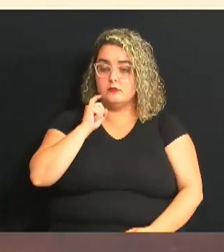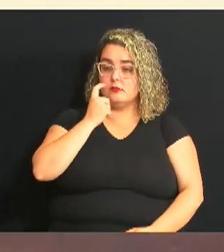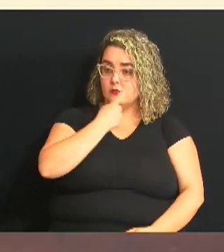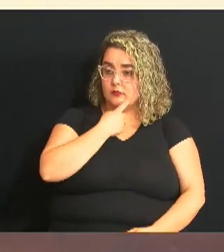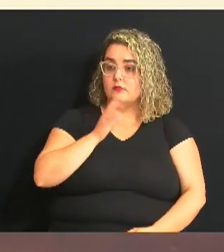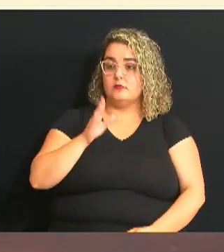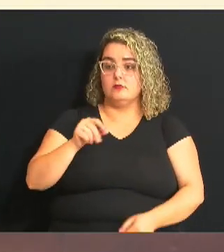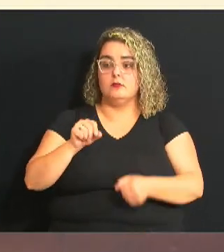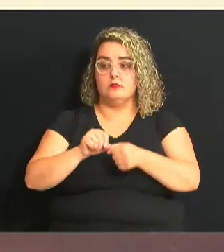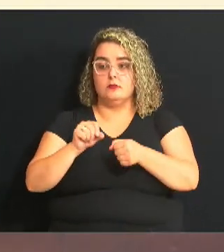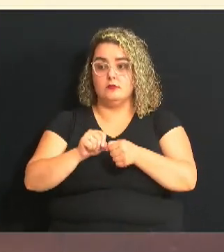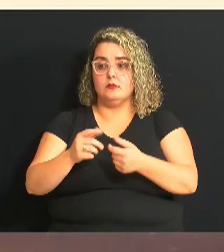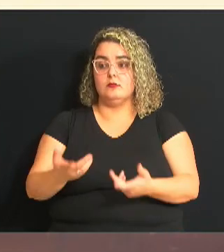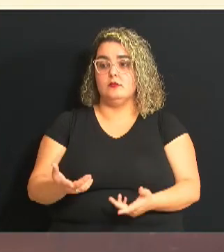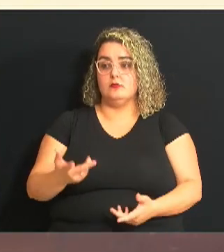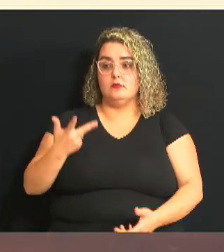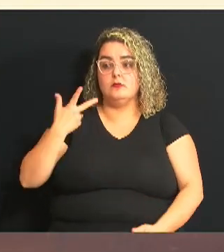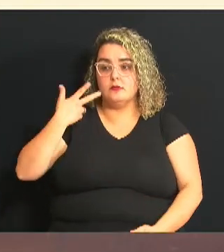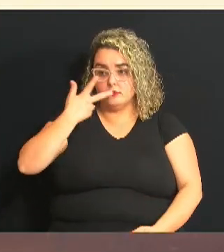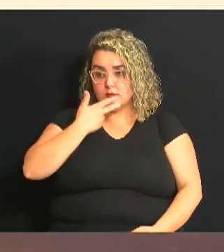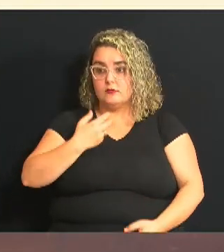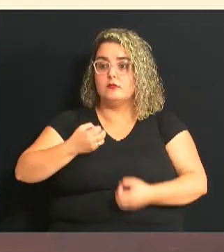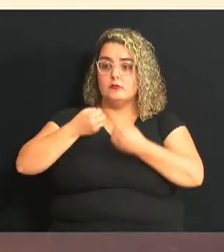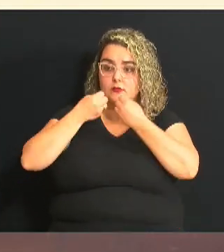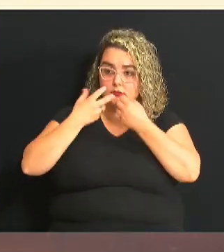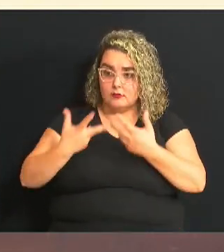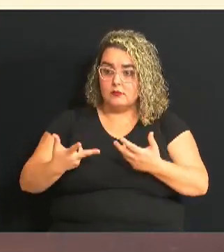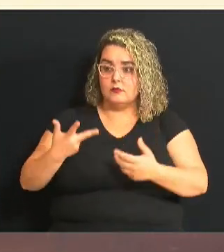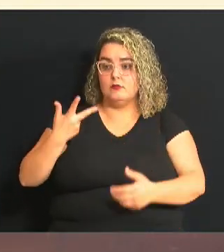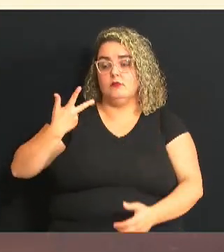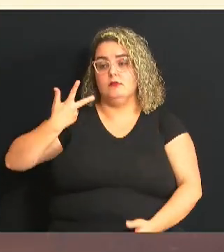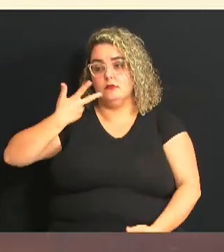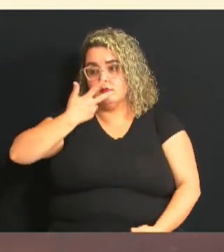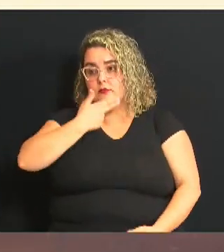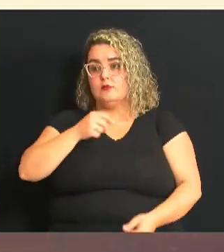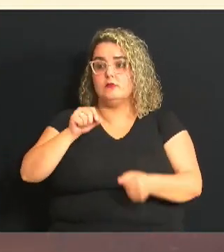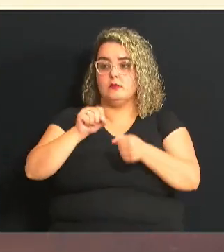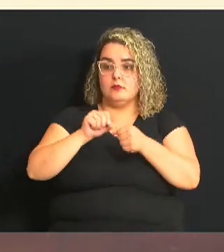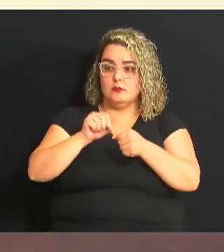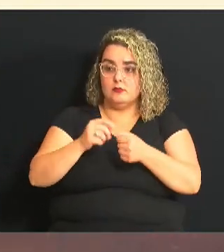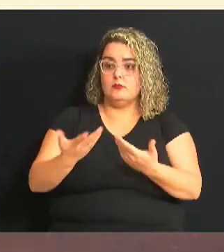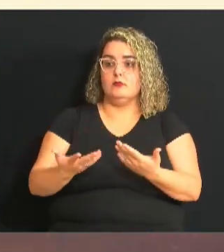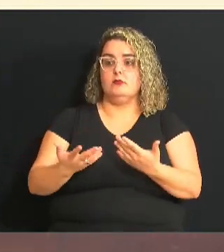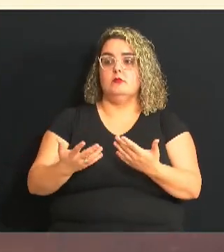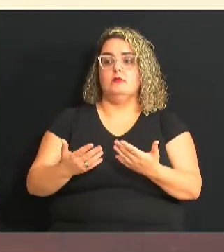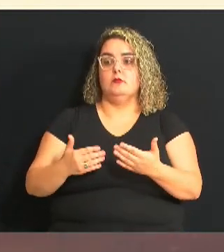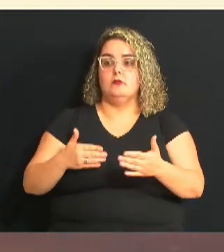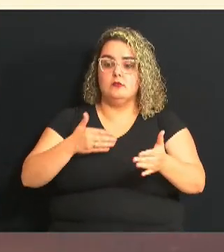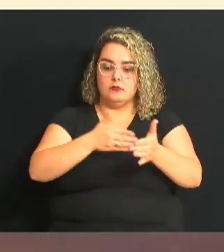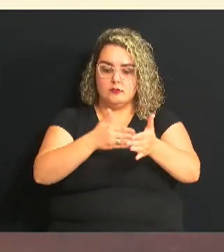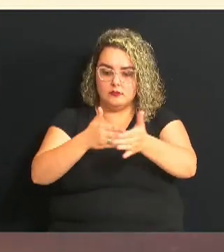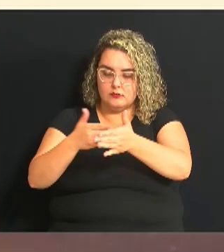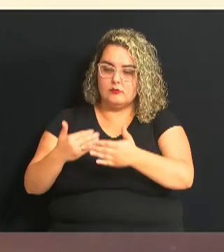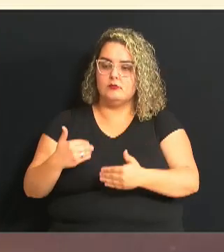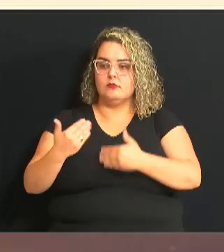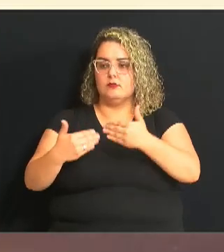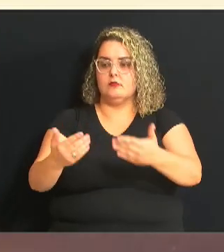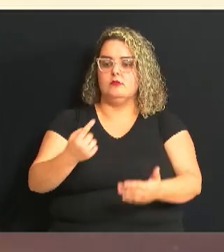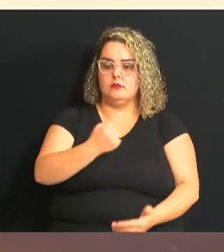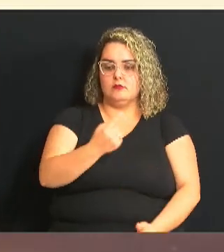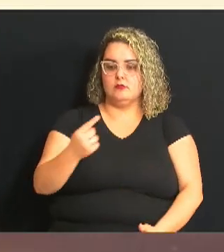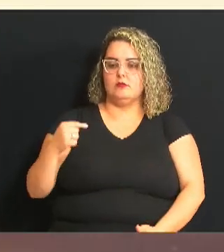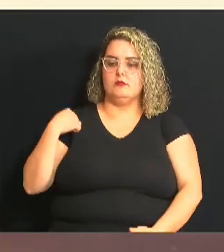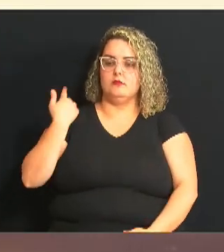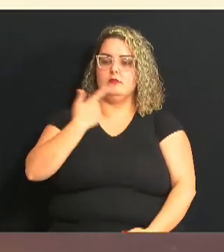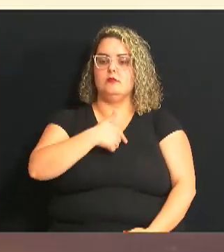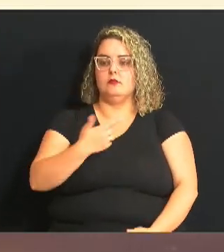feito cirurgia e ser um bom cirurgião, né? Aquilo que eu fazia já era extensão de limites. Então, cada um de nós,